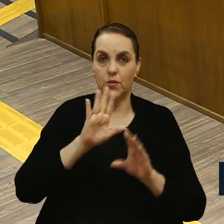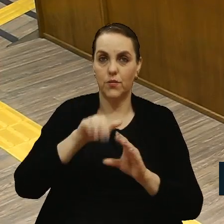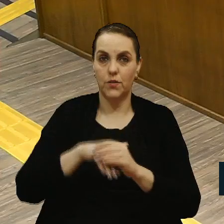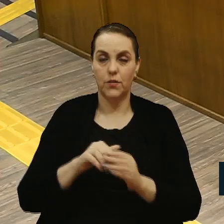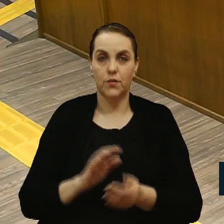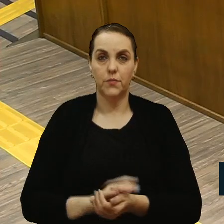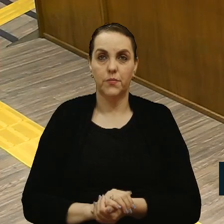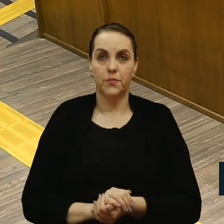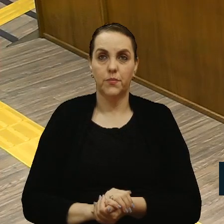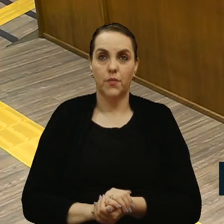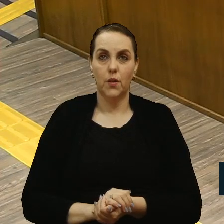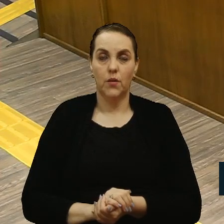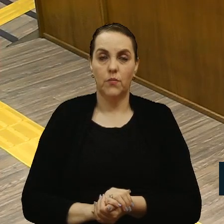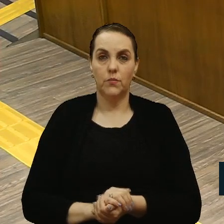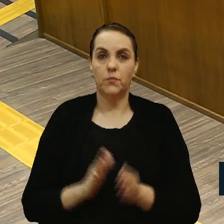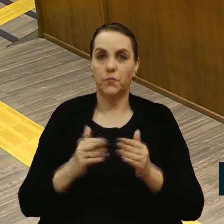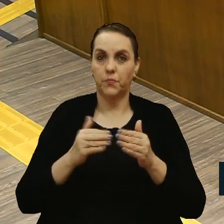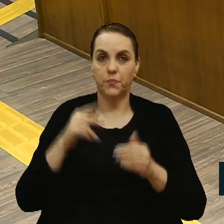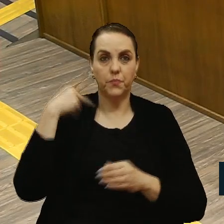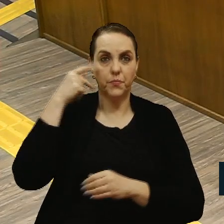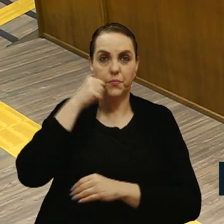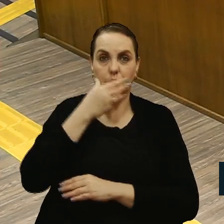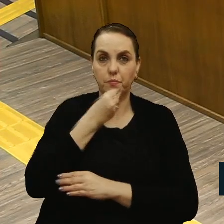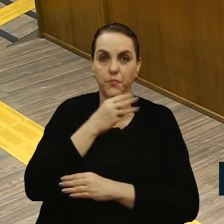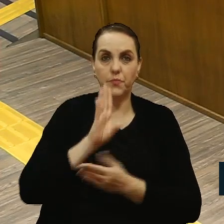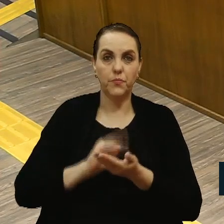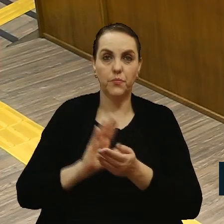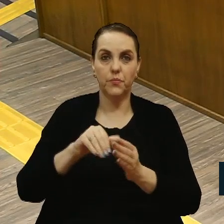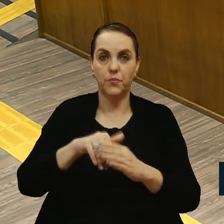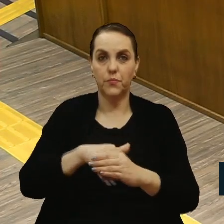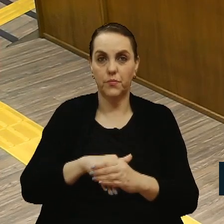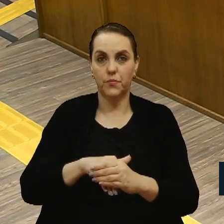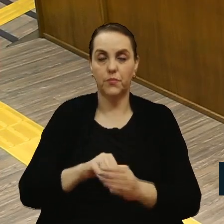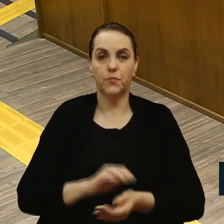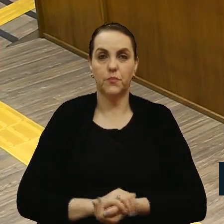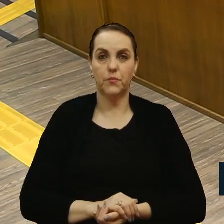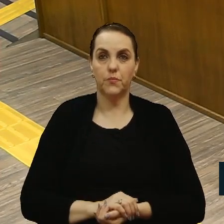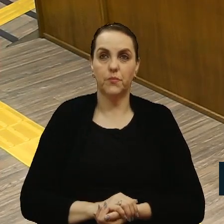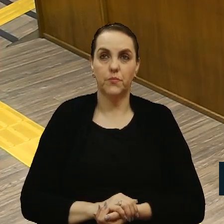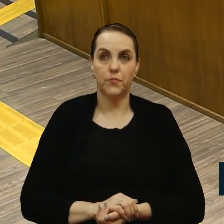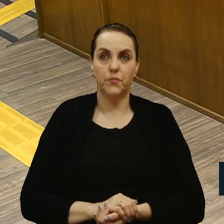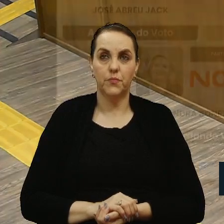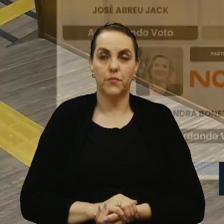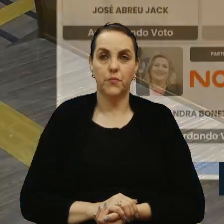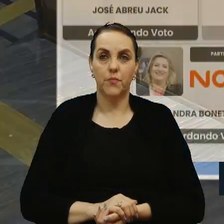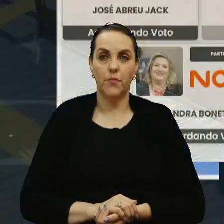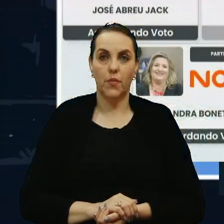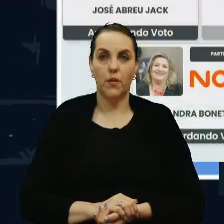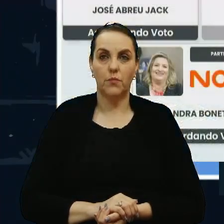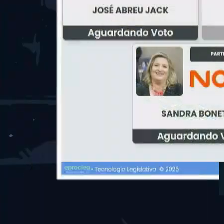de votos. Solicito aos vereadores e vereadoras que registrem seus votos no terminal.